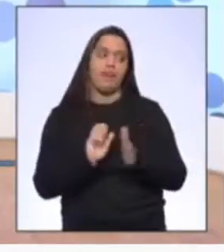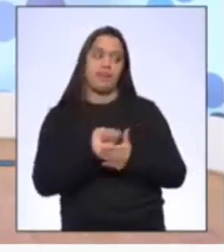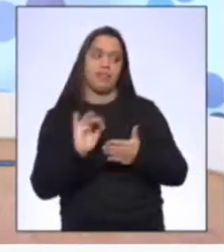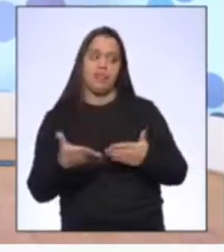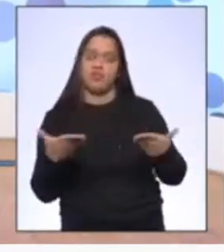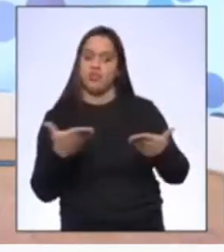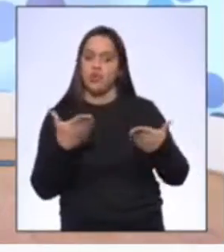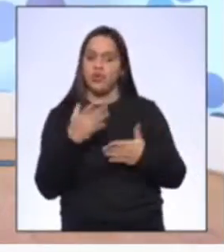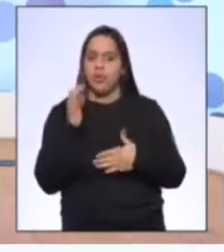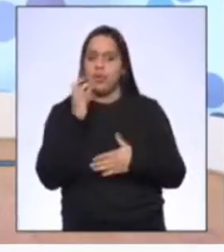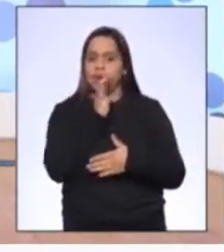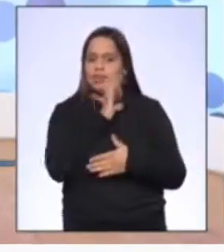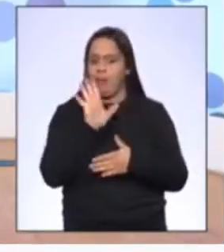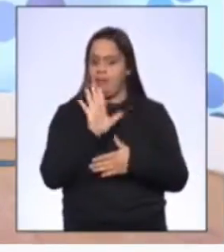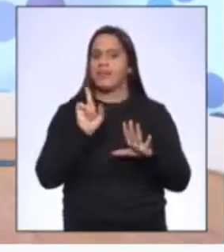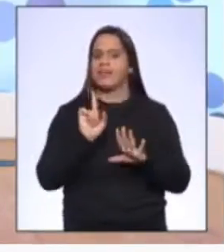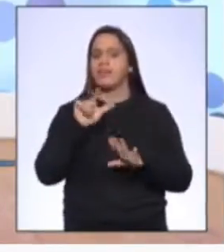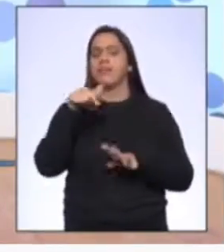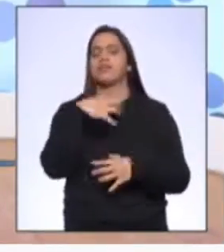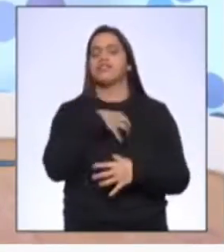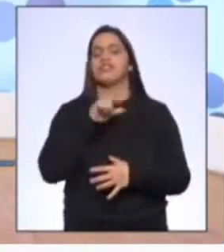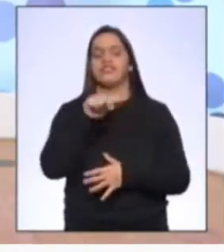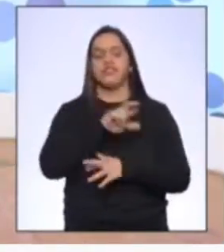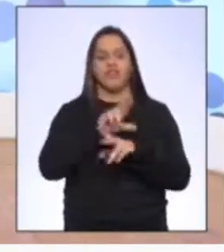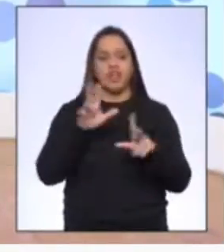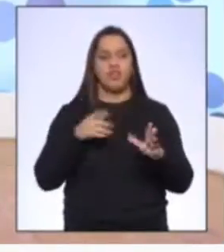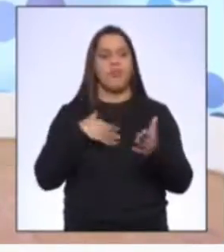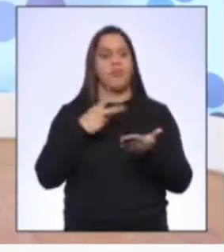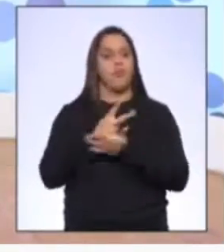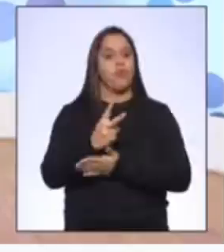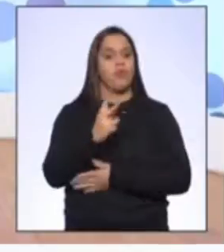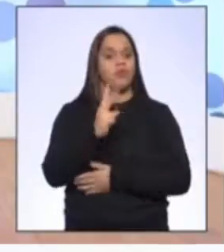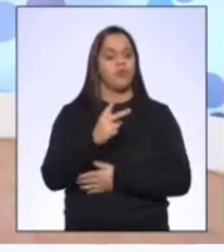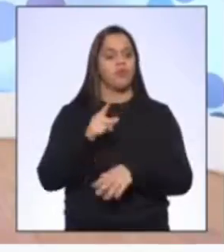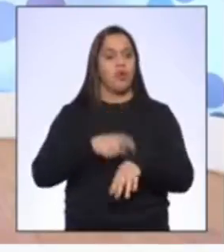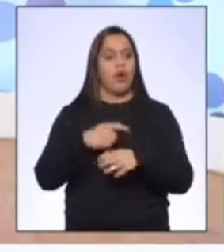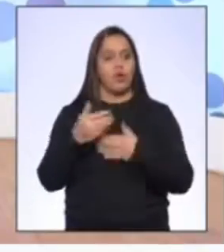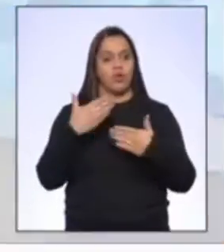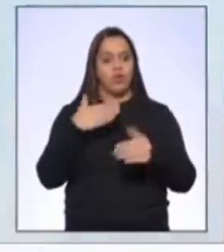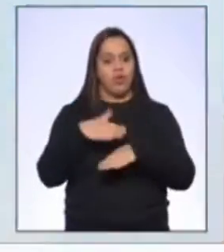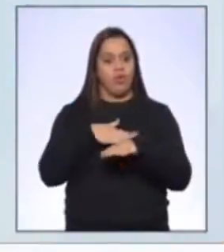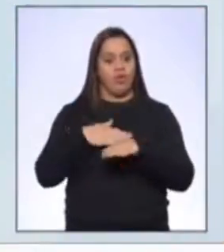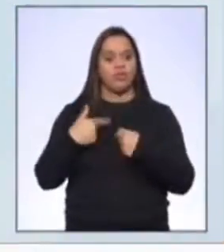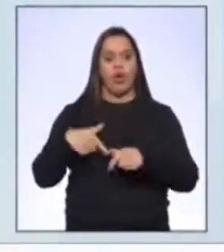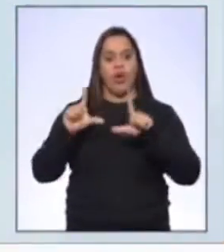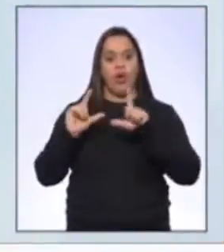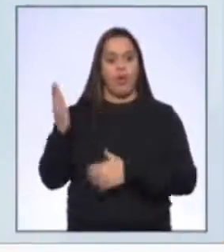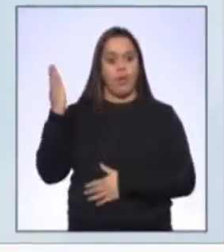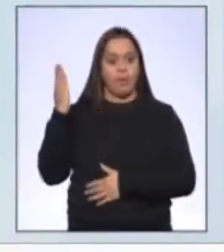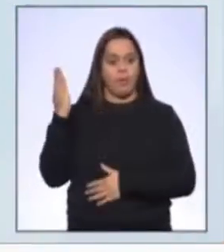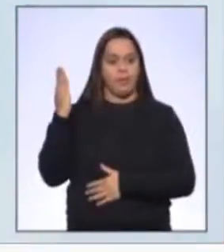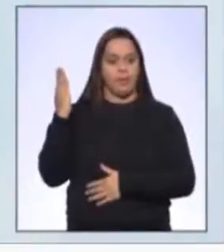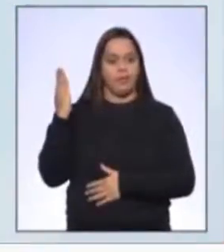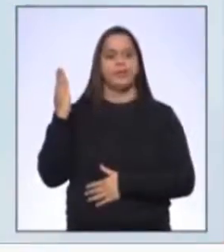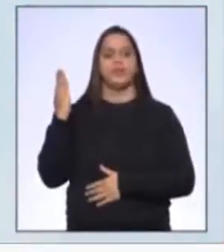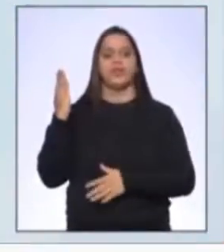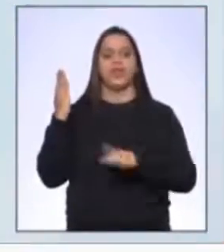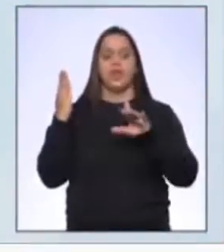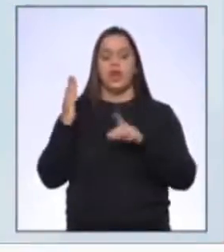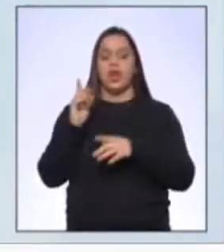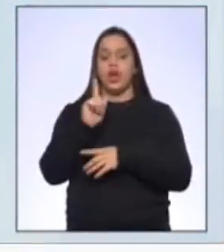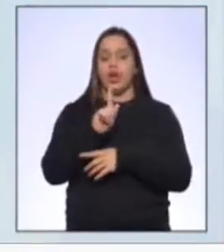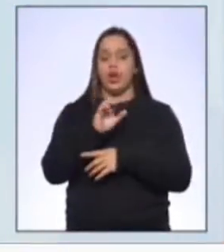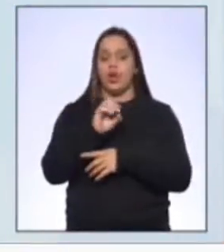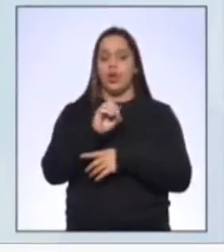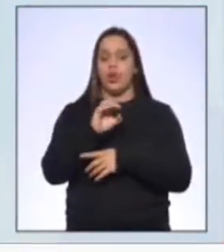tanto para a gente ter outras sensações então vamos lá continuando aquela hora da conversa eu coloquei duas figuras do golbol que são deficientes